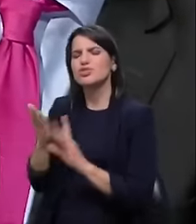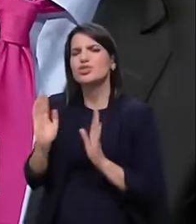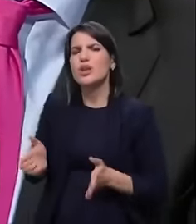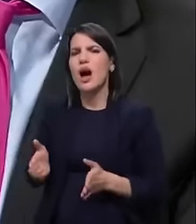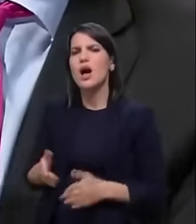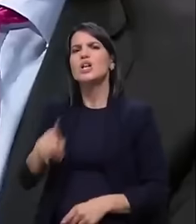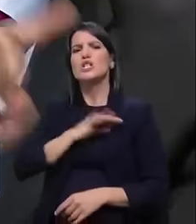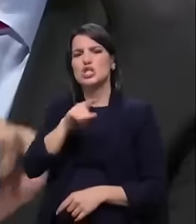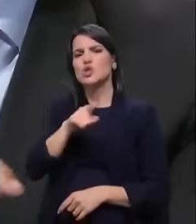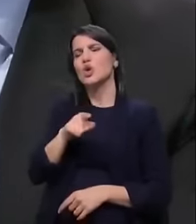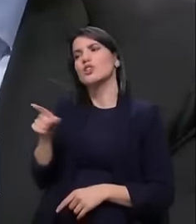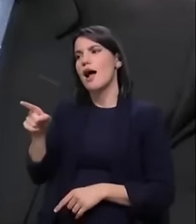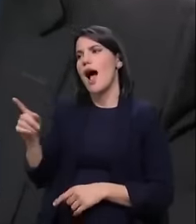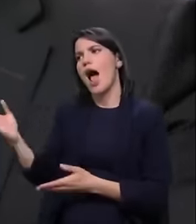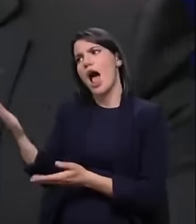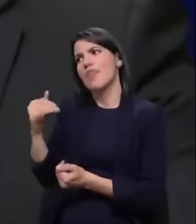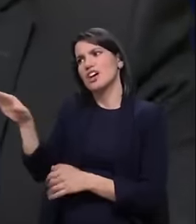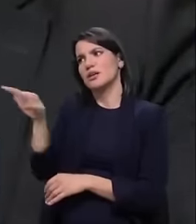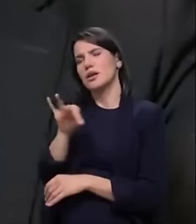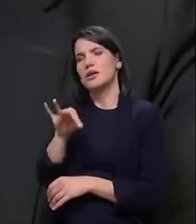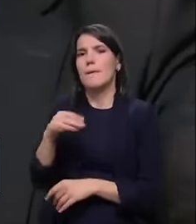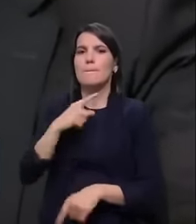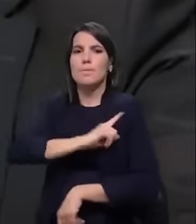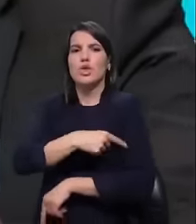senhores decidiram reabilitar para o poder público André de Portugal.